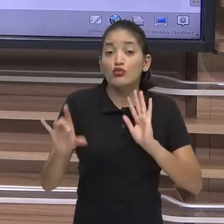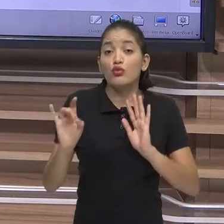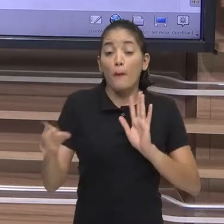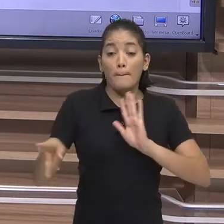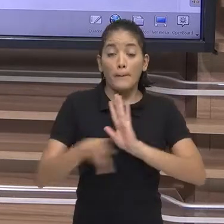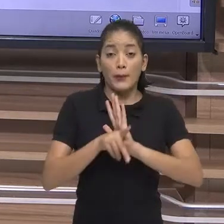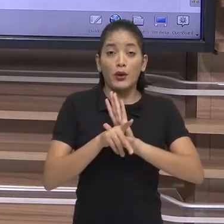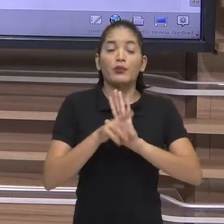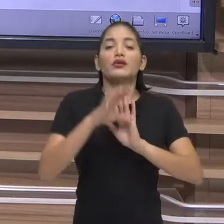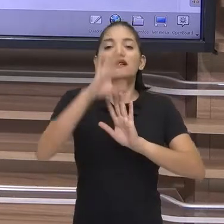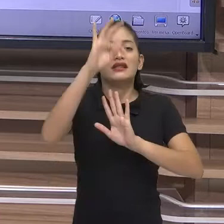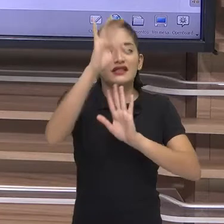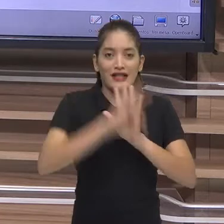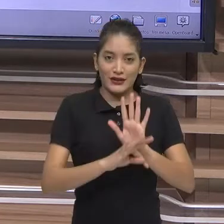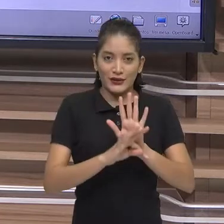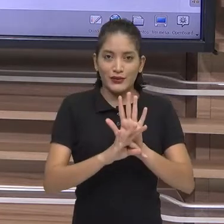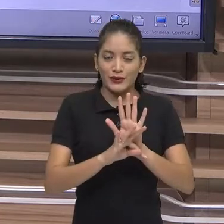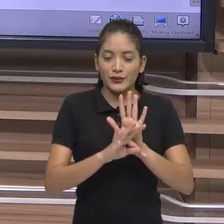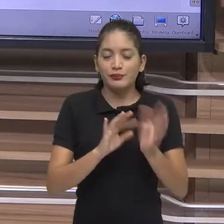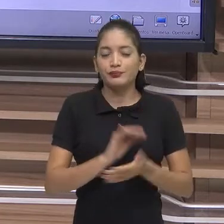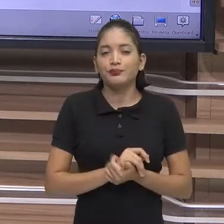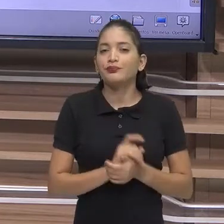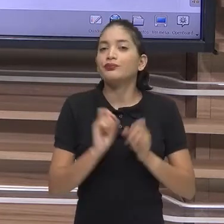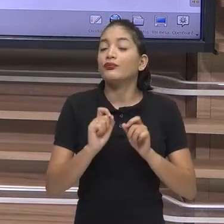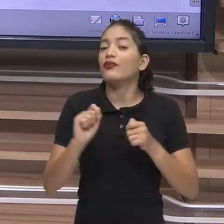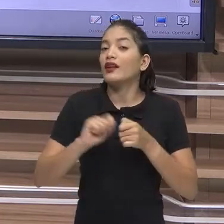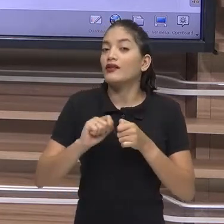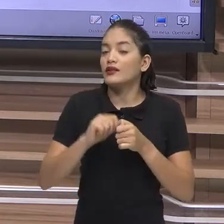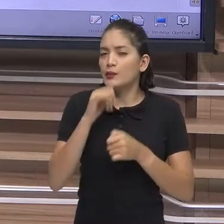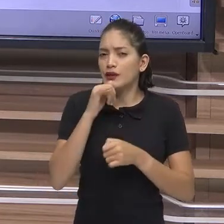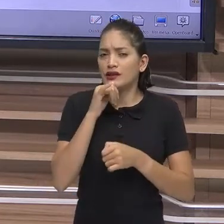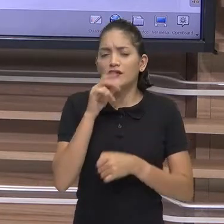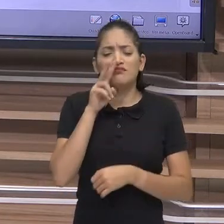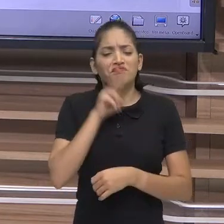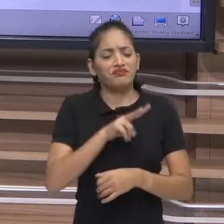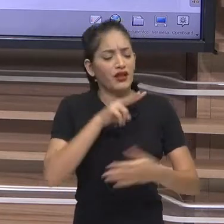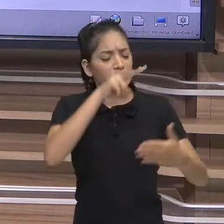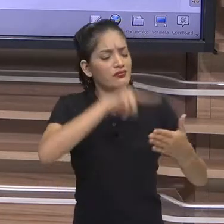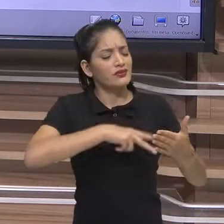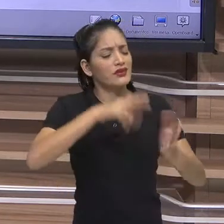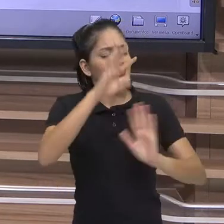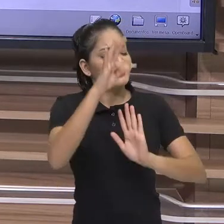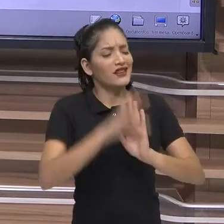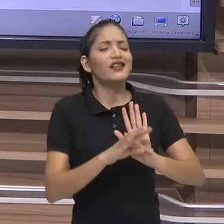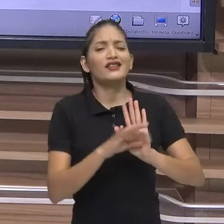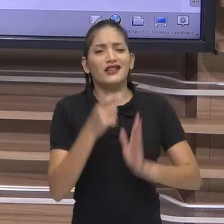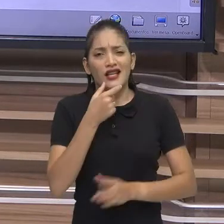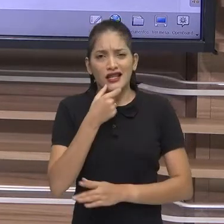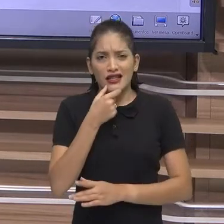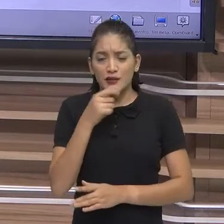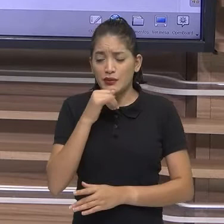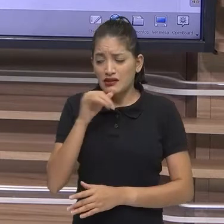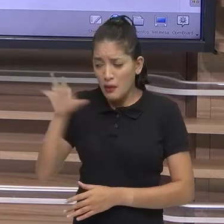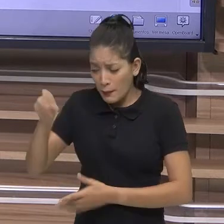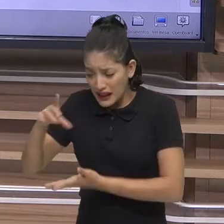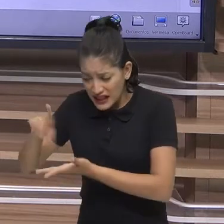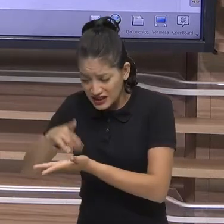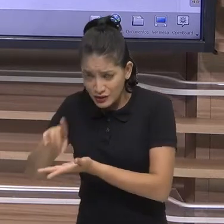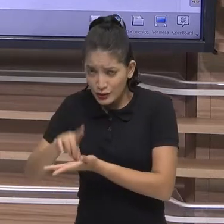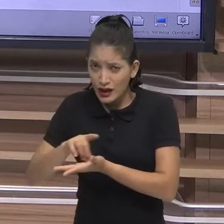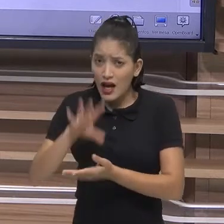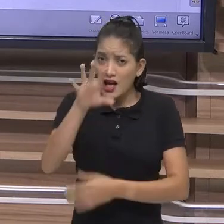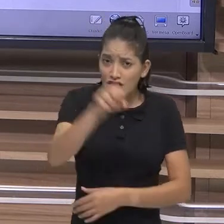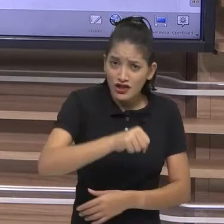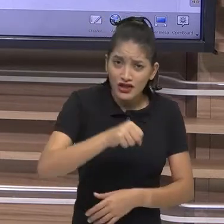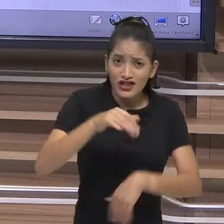texto. Então, o que você faz quando você se depara com um texto na língua inglesa? Vai pegar o dicionário? Vai chamar a